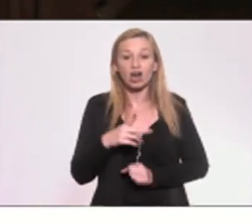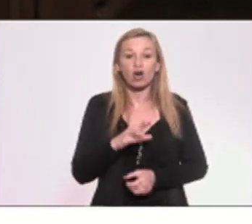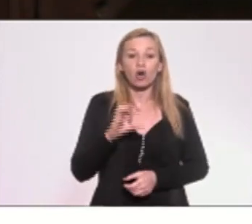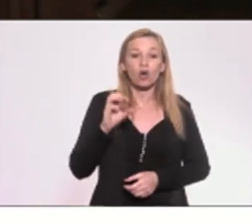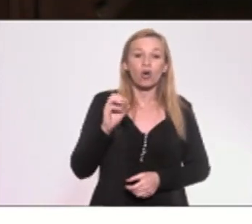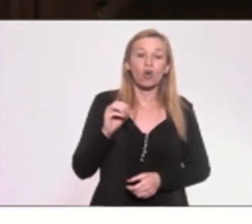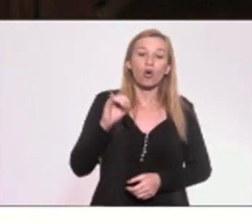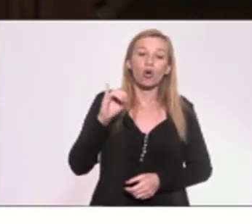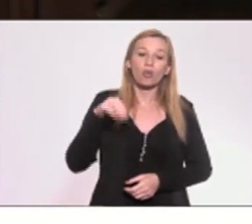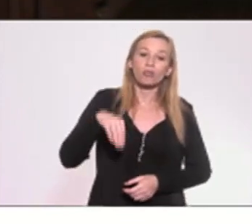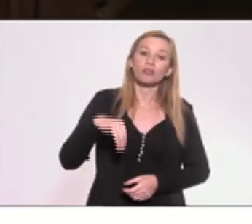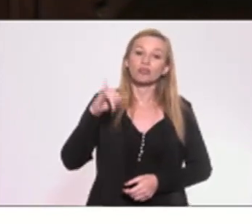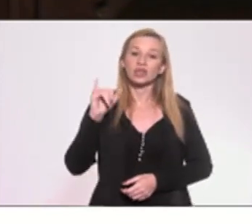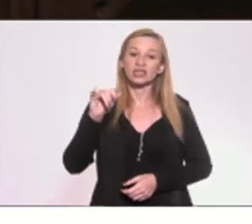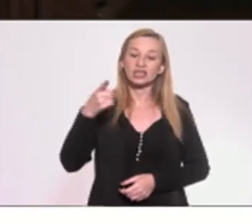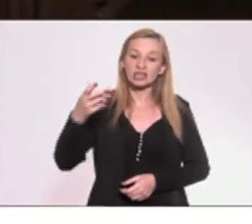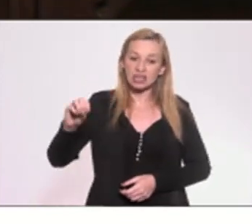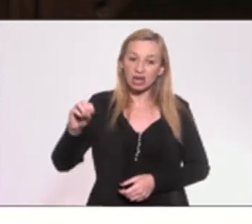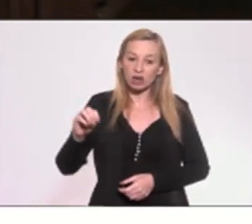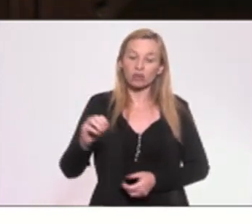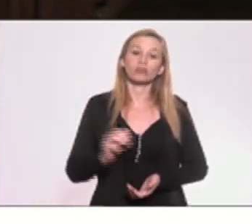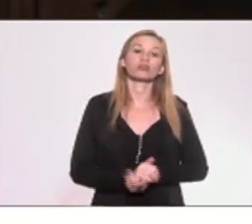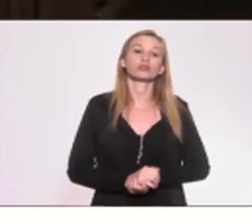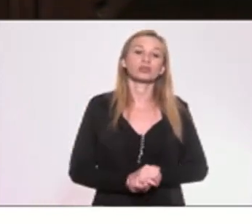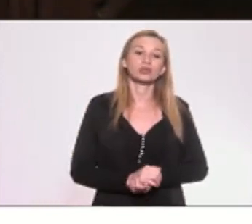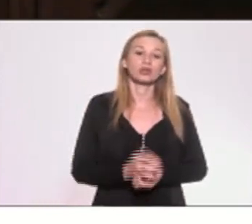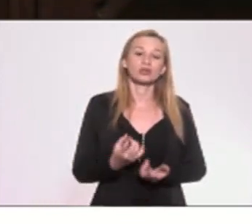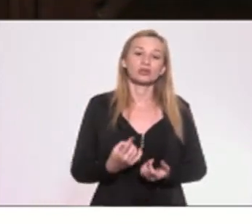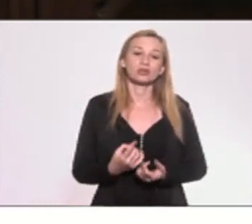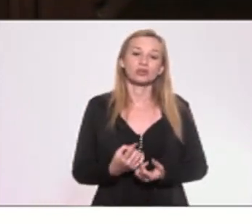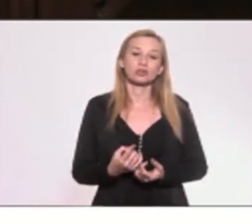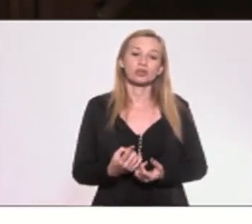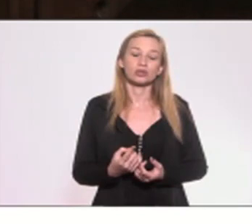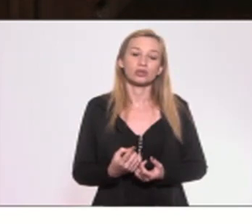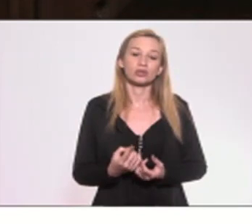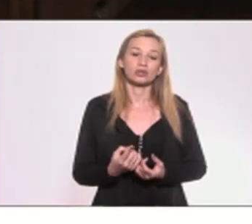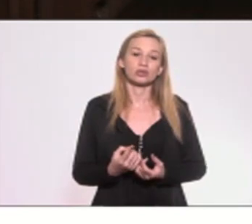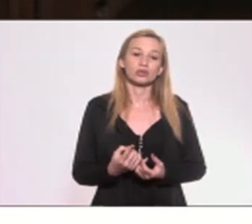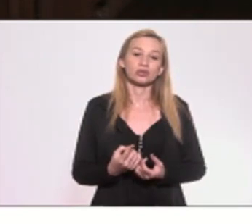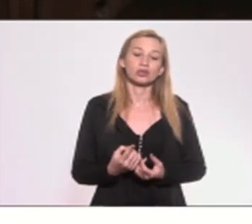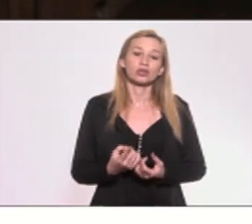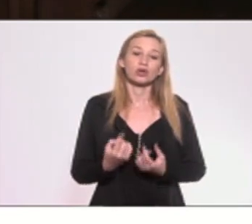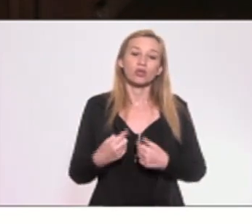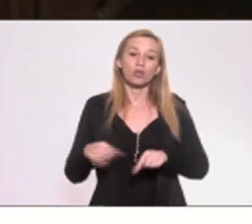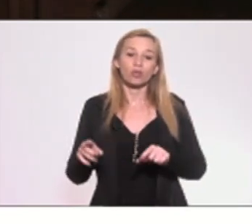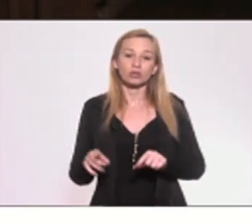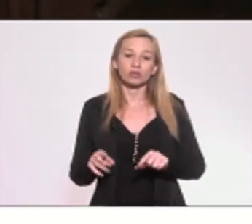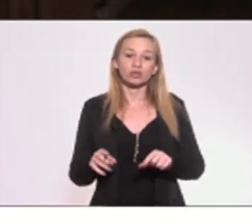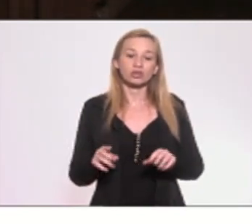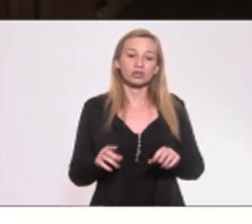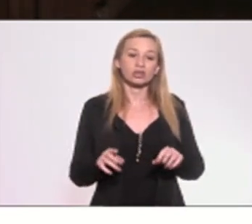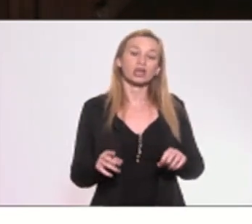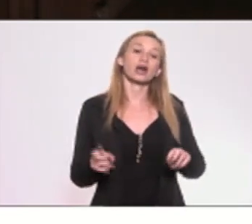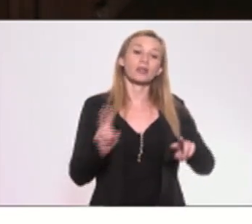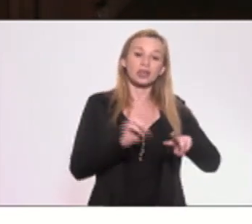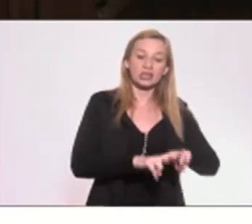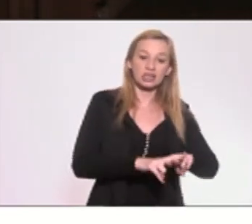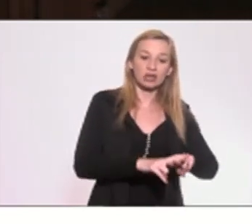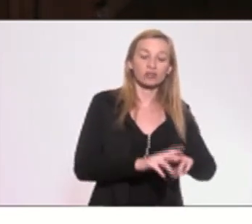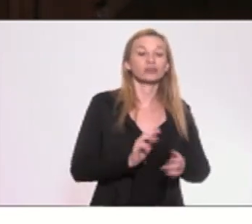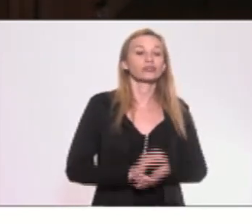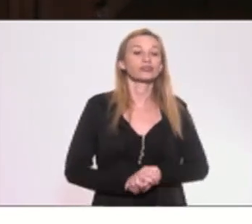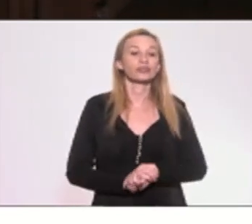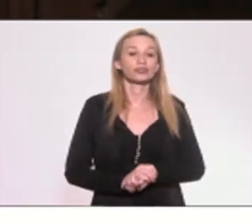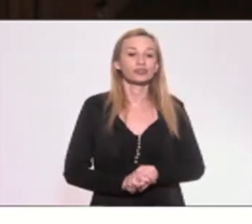omissão resultou na revogação da prisão preventiva desses deputados, expressando uma resolução frágil